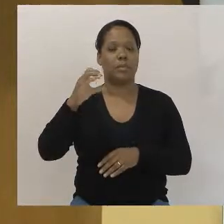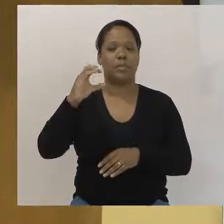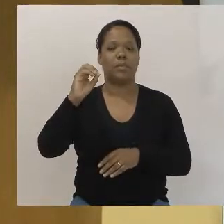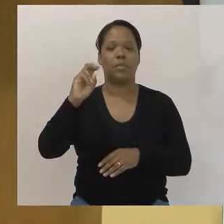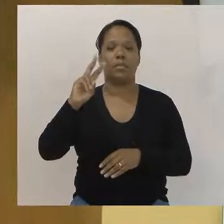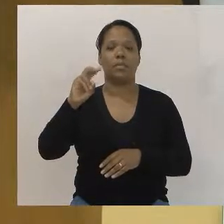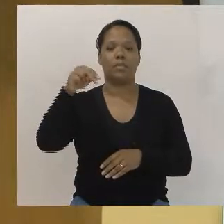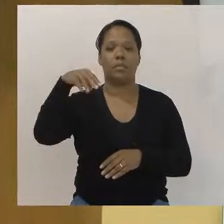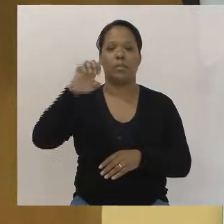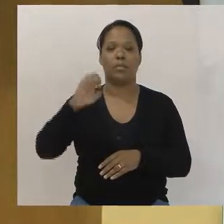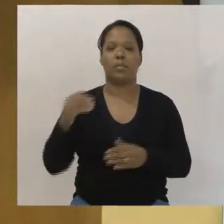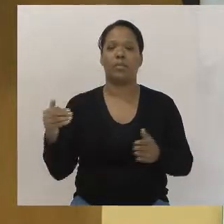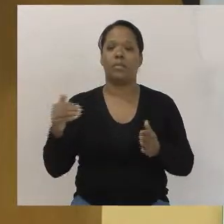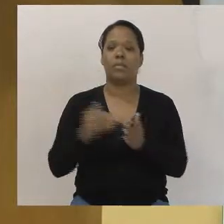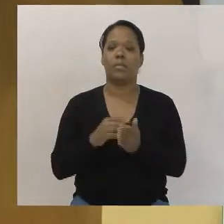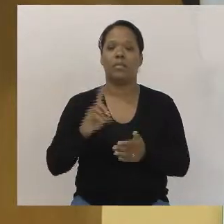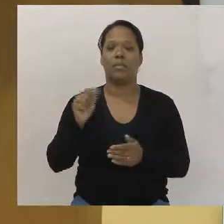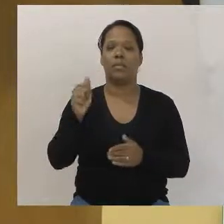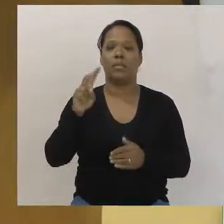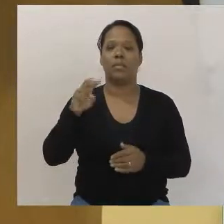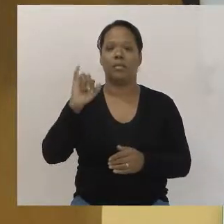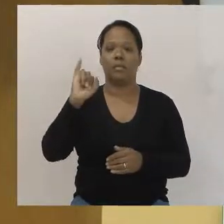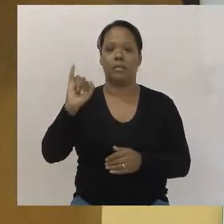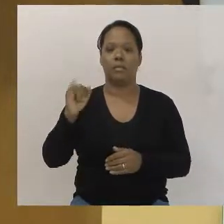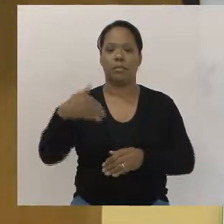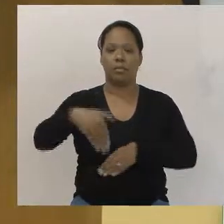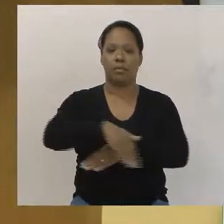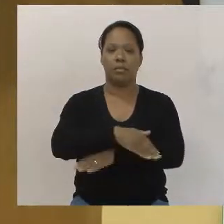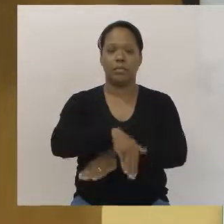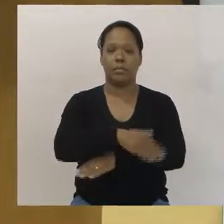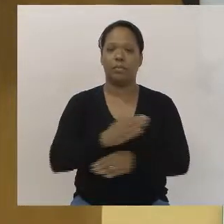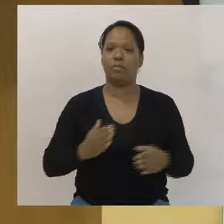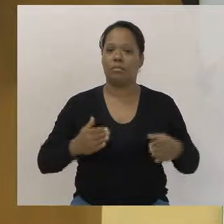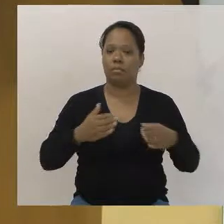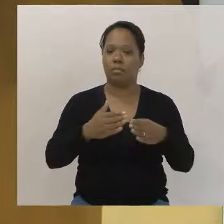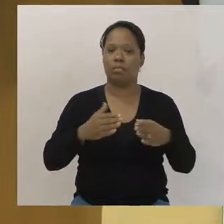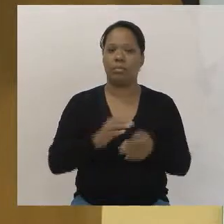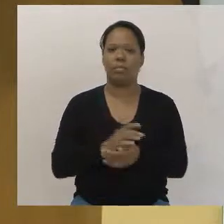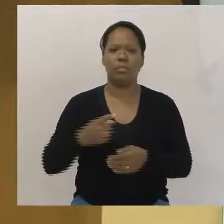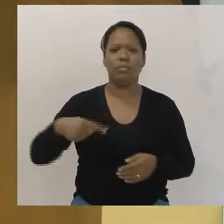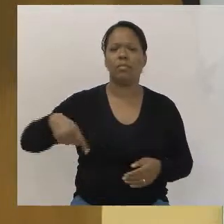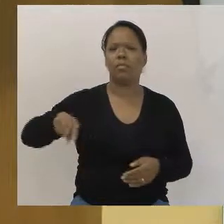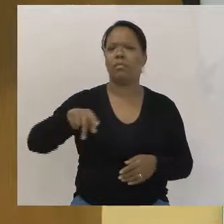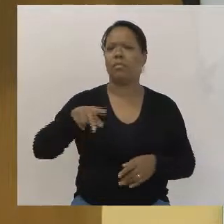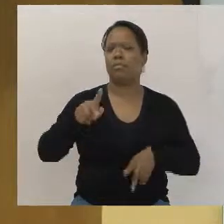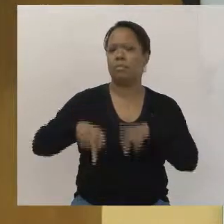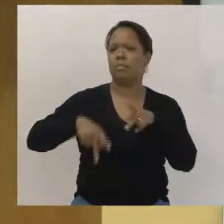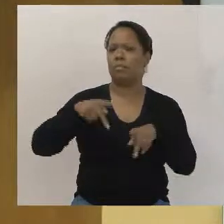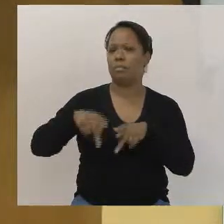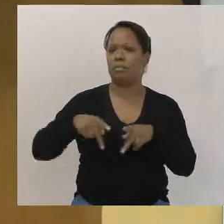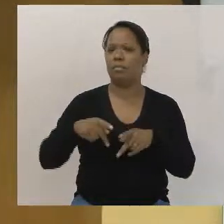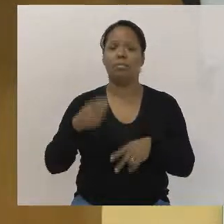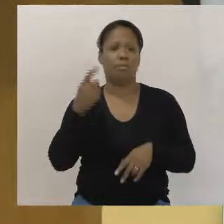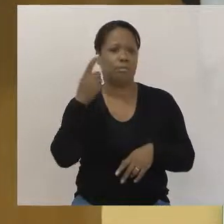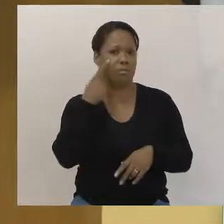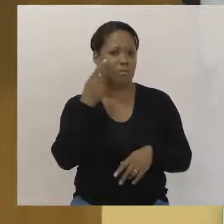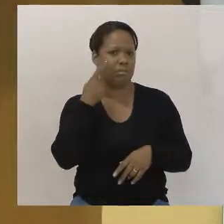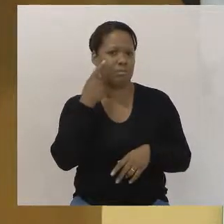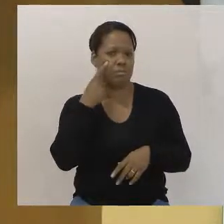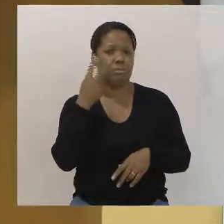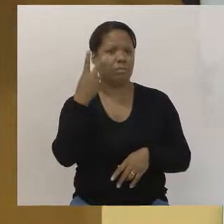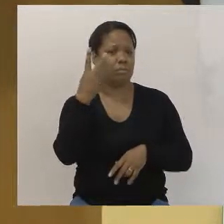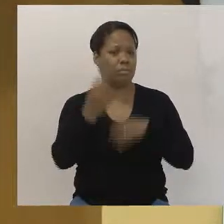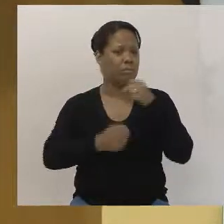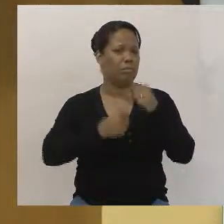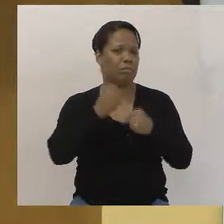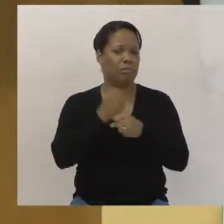até davino vossas excelências vereadores a população nos assiste ora se em dois